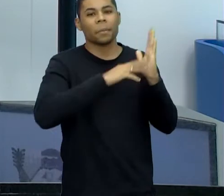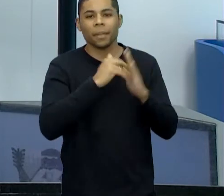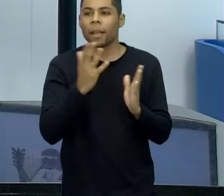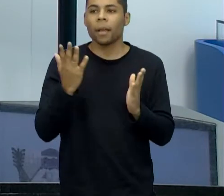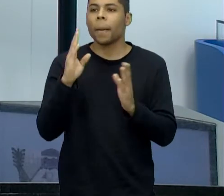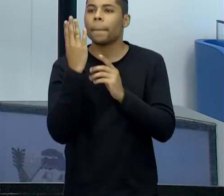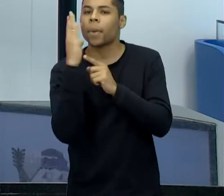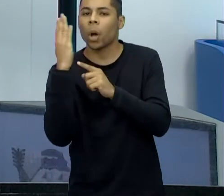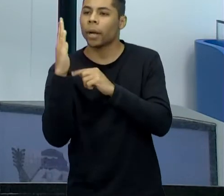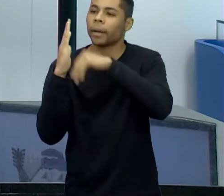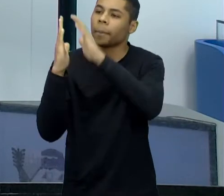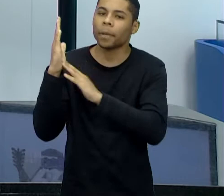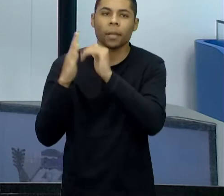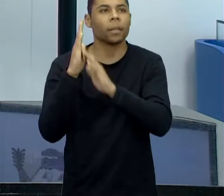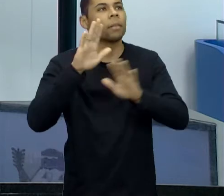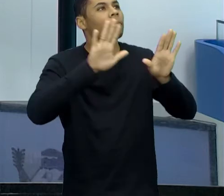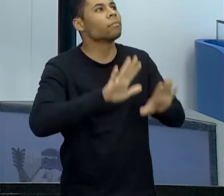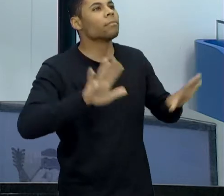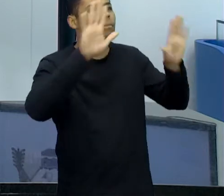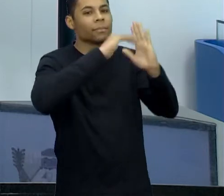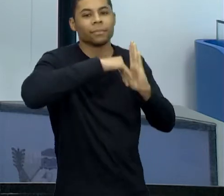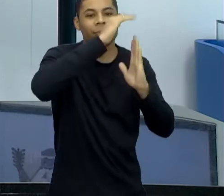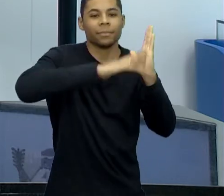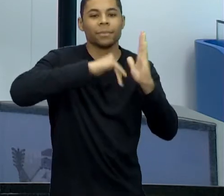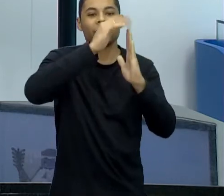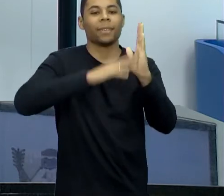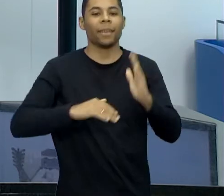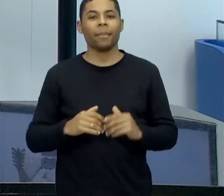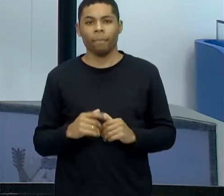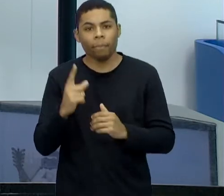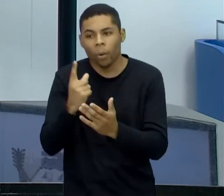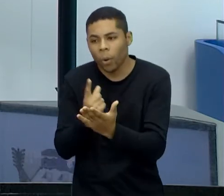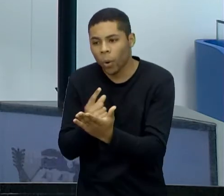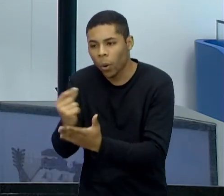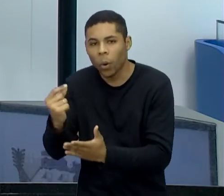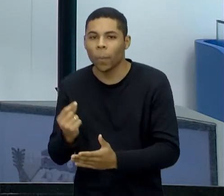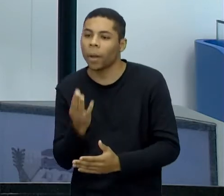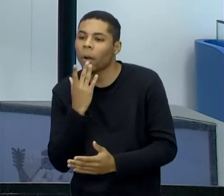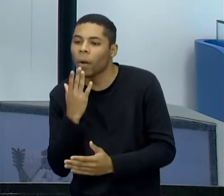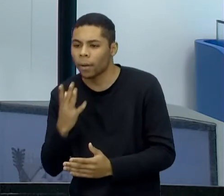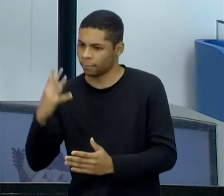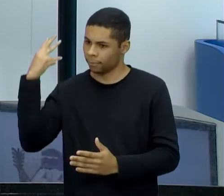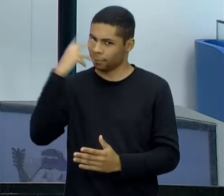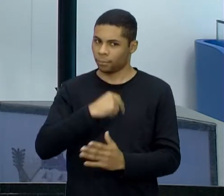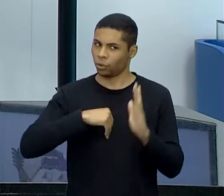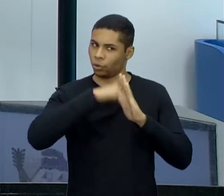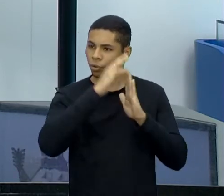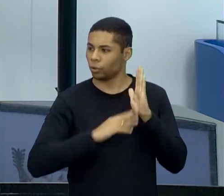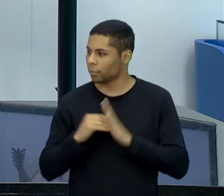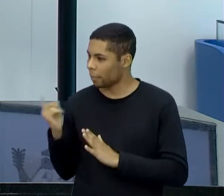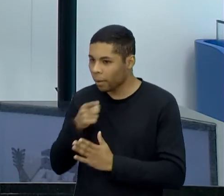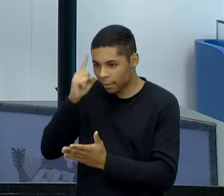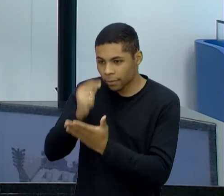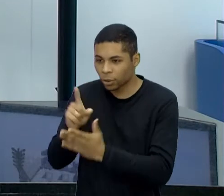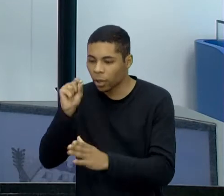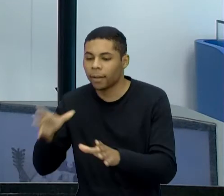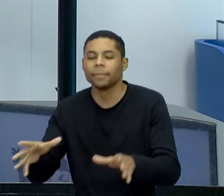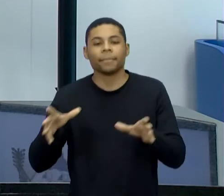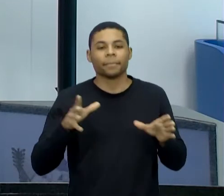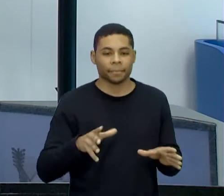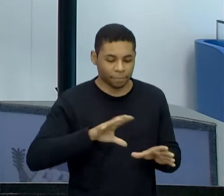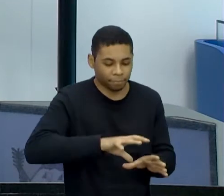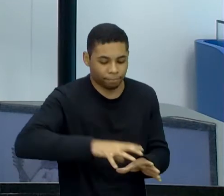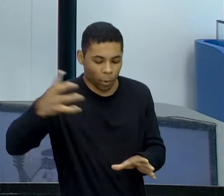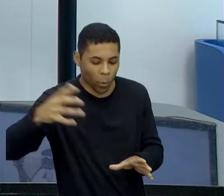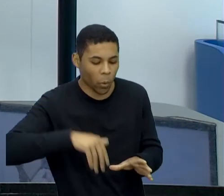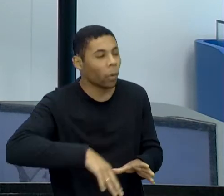as paredes, vamos escolher a tinta legal, comprou uma tinta legal, uma cor que é escolhida pela família, vai lá pintar, né?